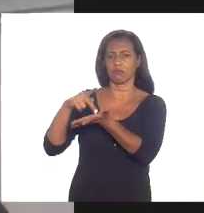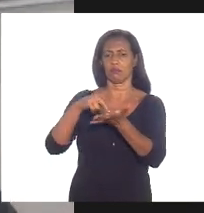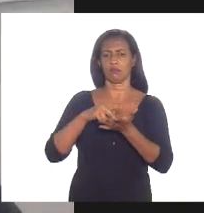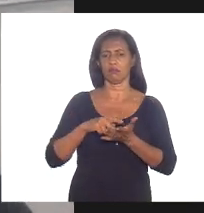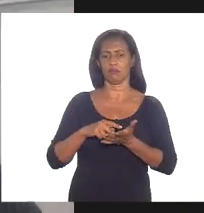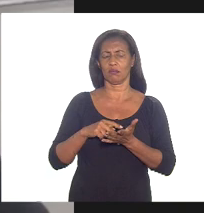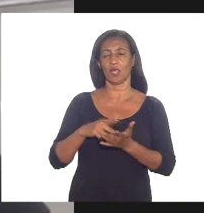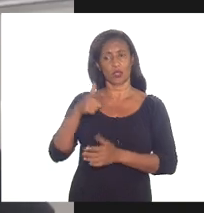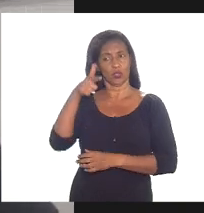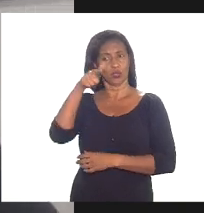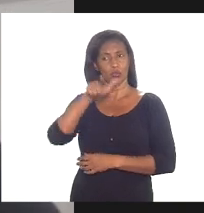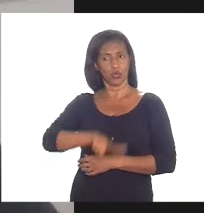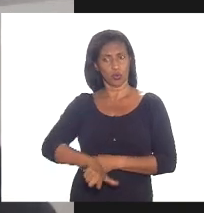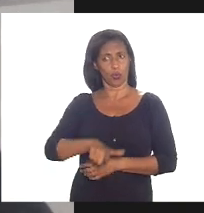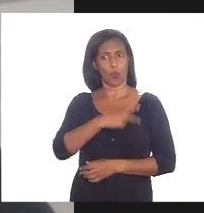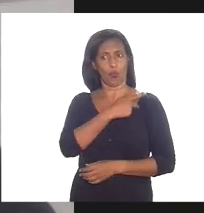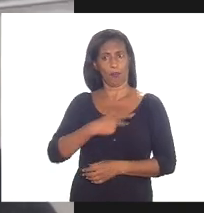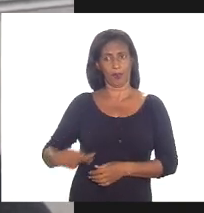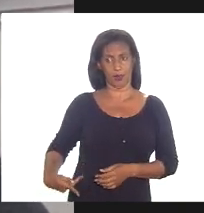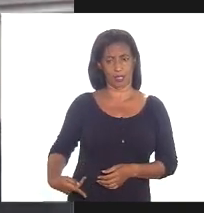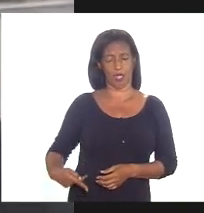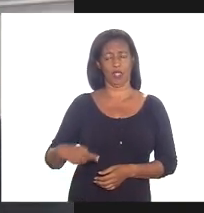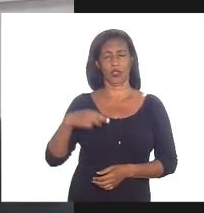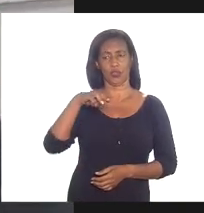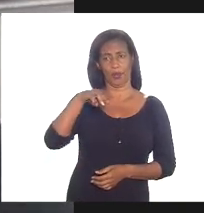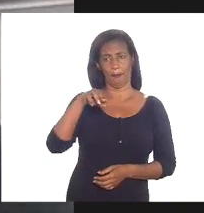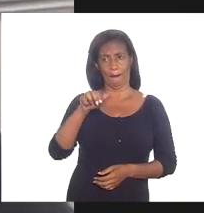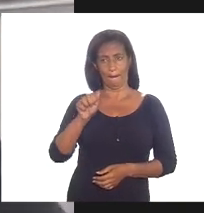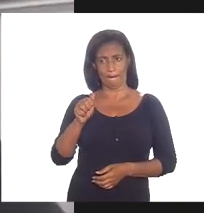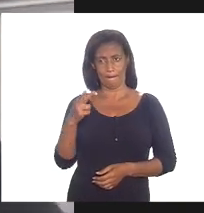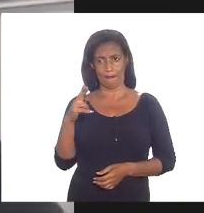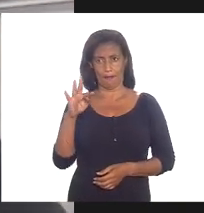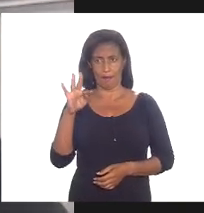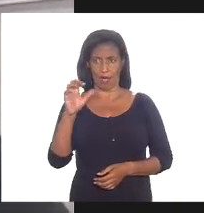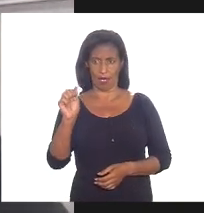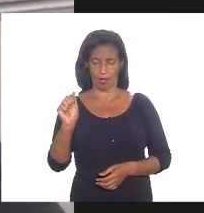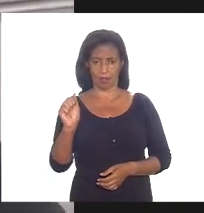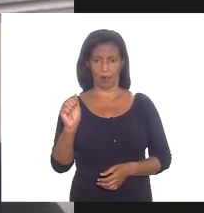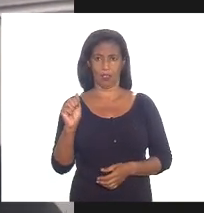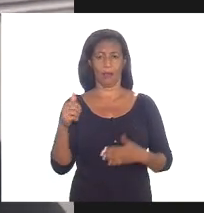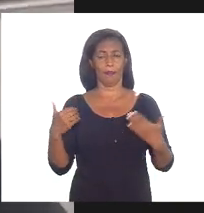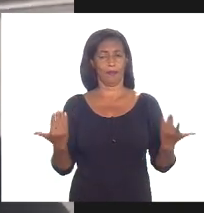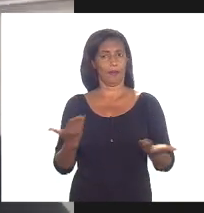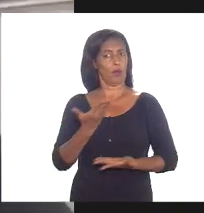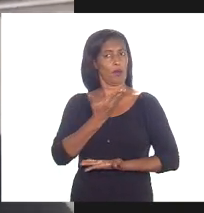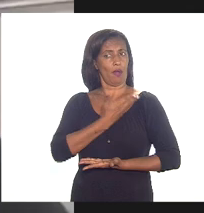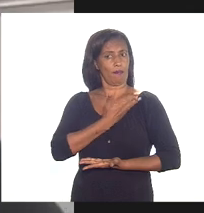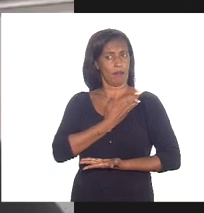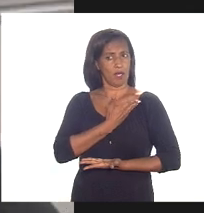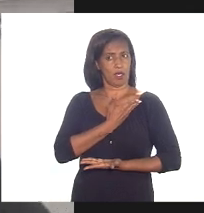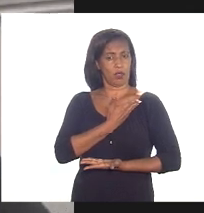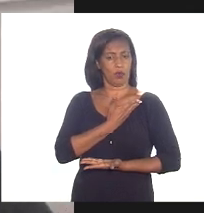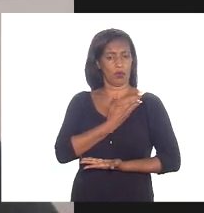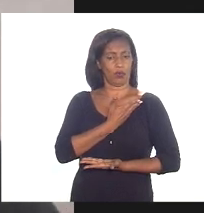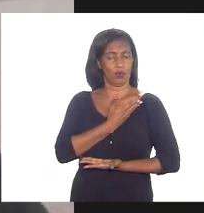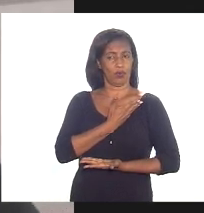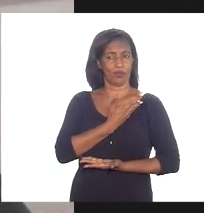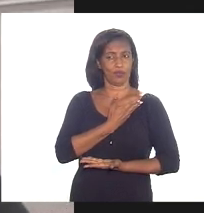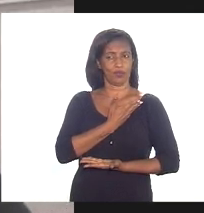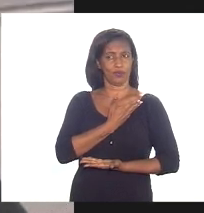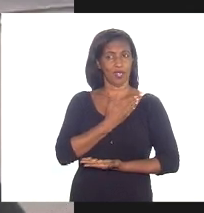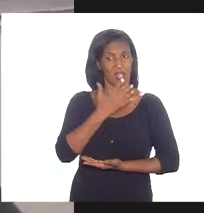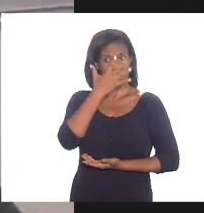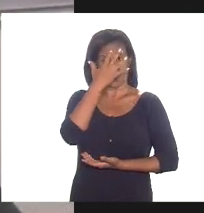Agora, mais uma vez, presidente Marta Rocha, meu amigo, eu disse até para ele hoje, não sei nem se ele